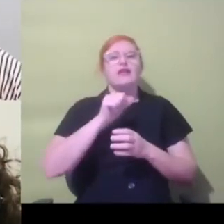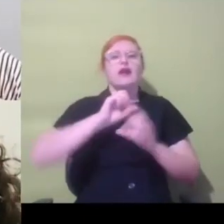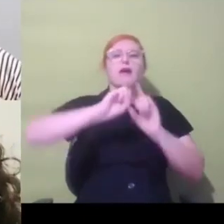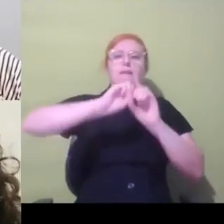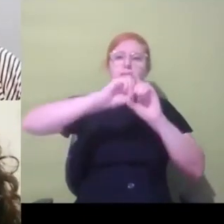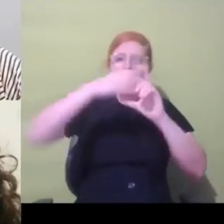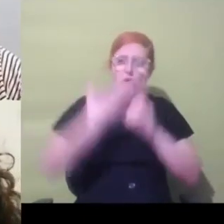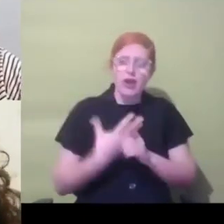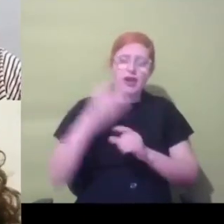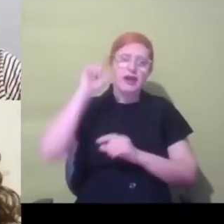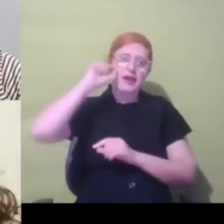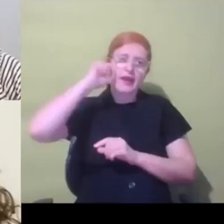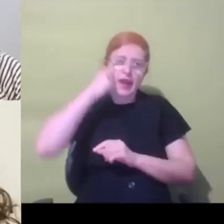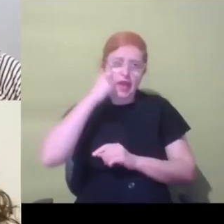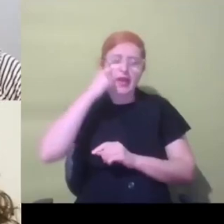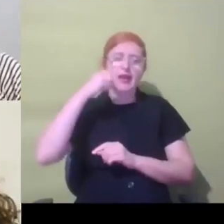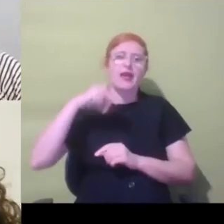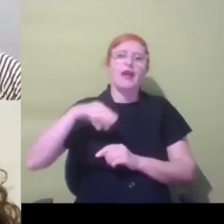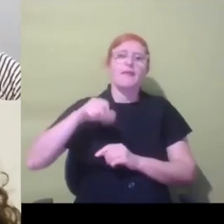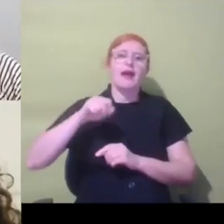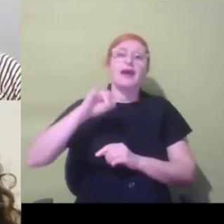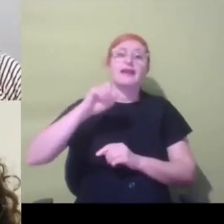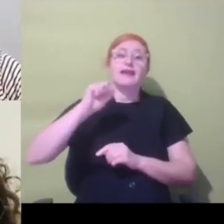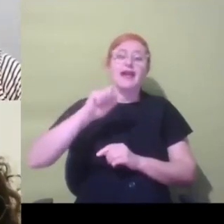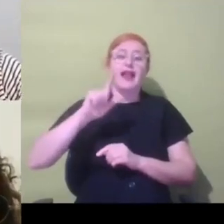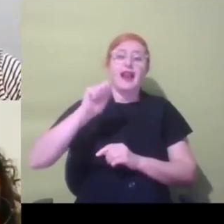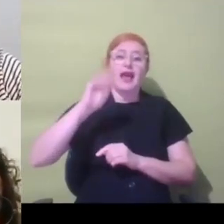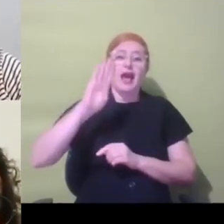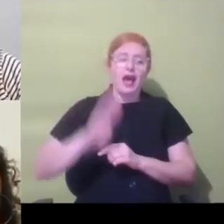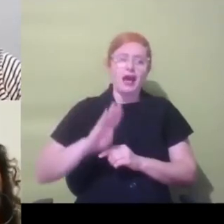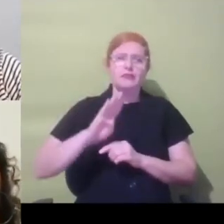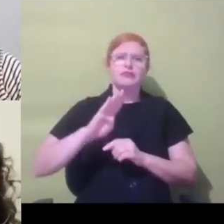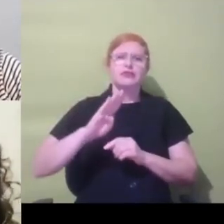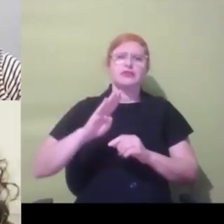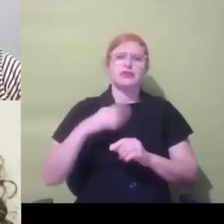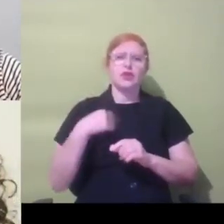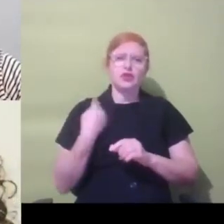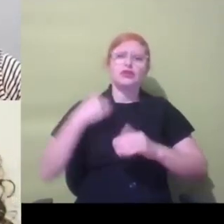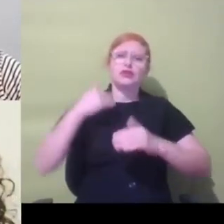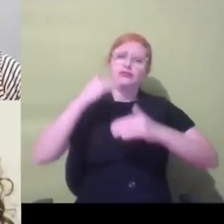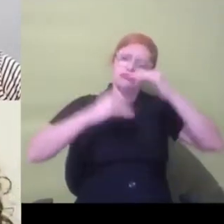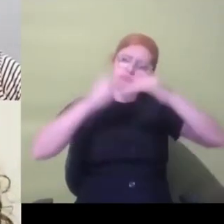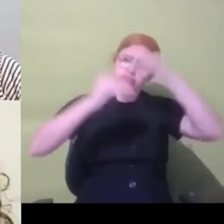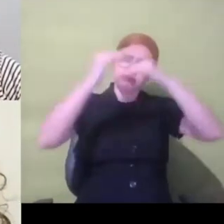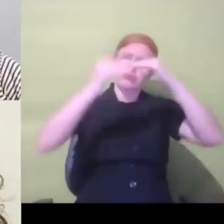a Maria Lab, a gente foi desenvolvendo algumas